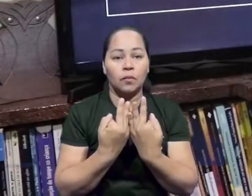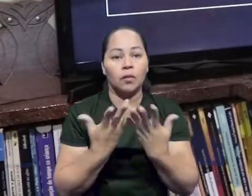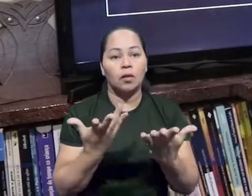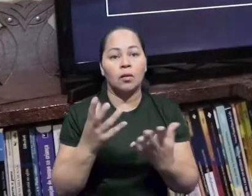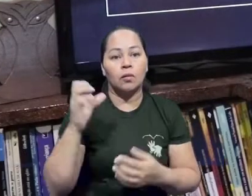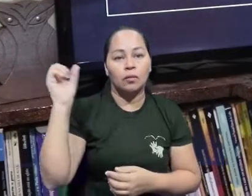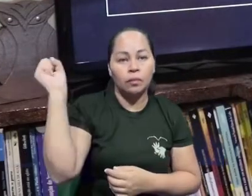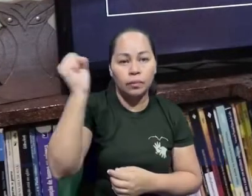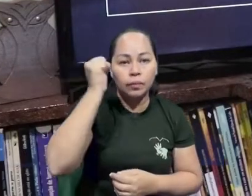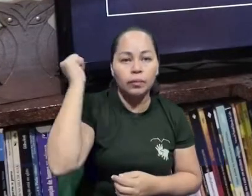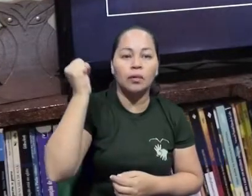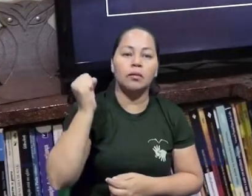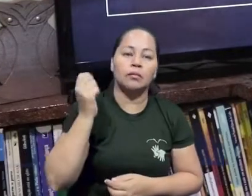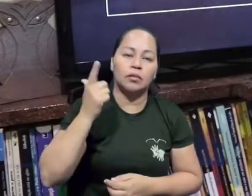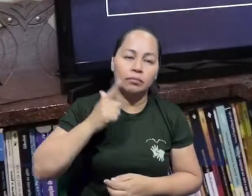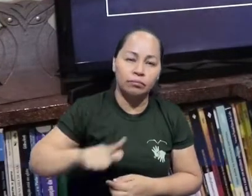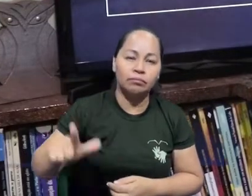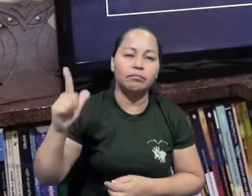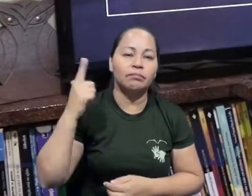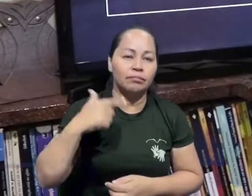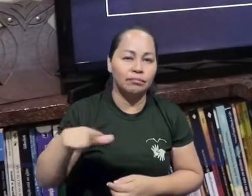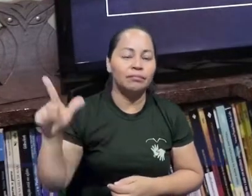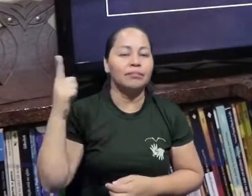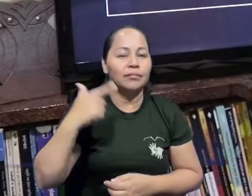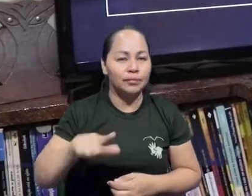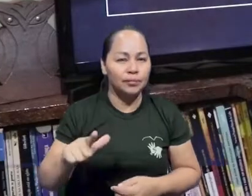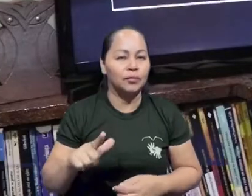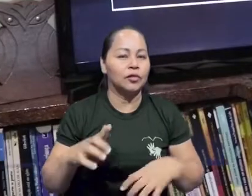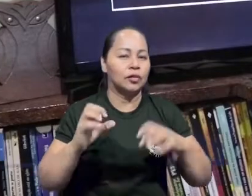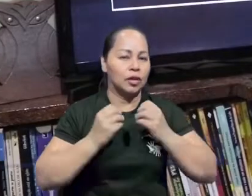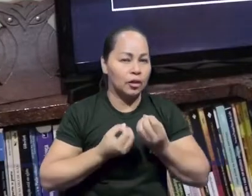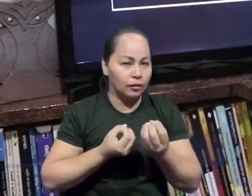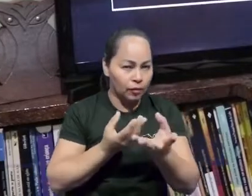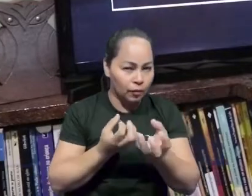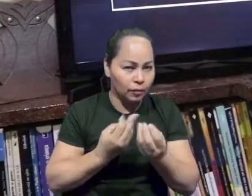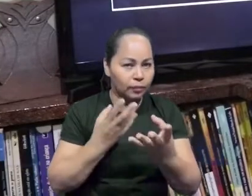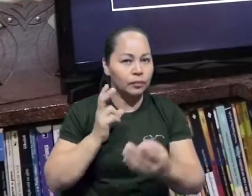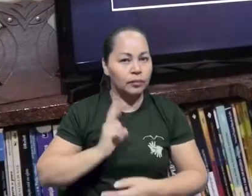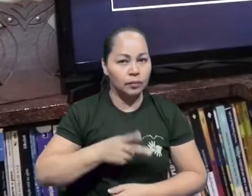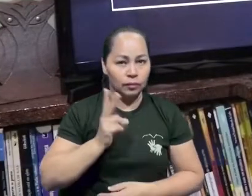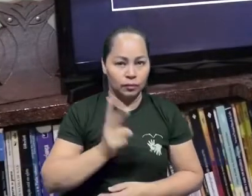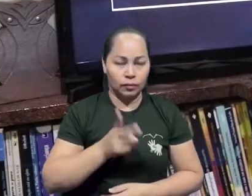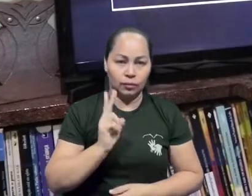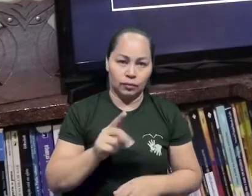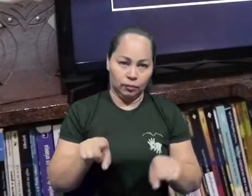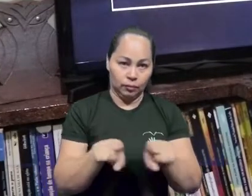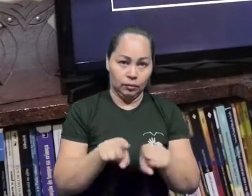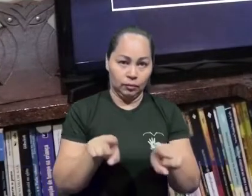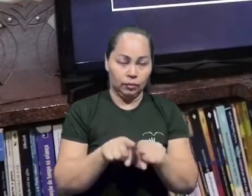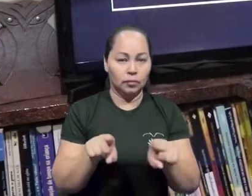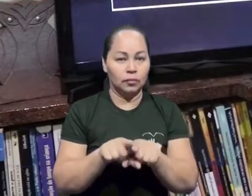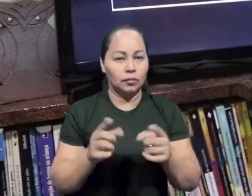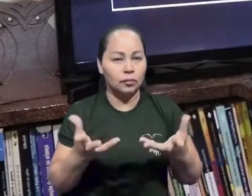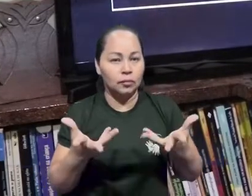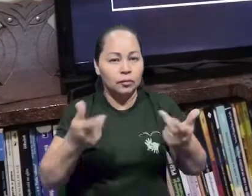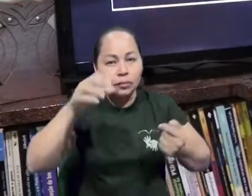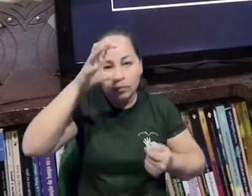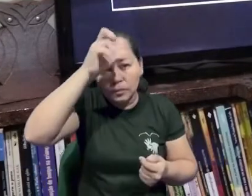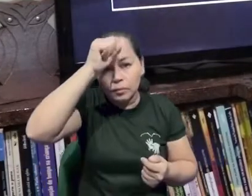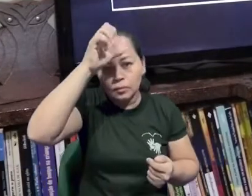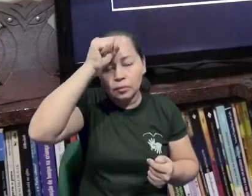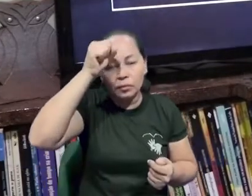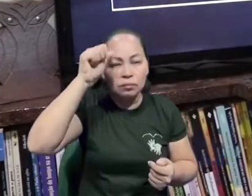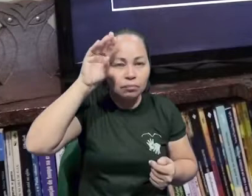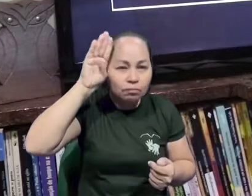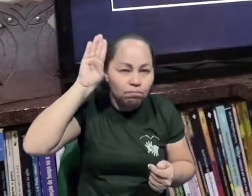ela é repetitiva, mas a gente tem que colocar essa informação sempre, tá? Habilidades acadêmicas.